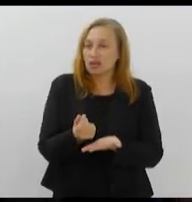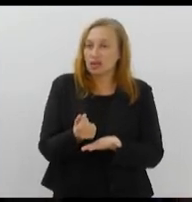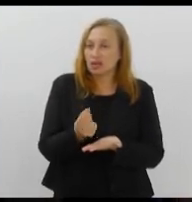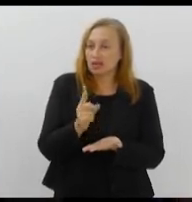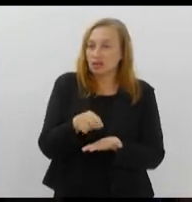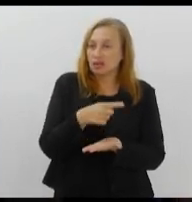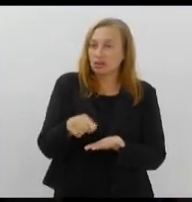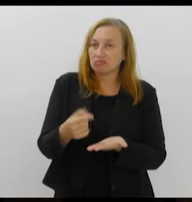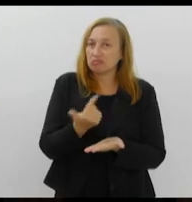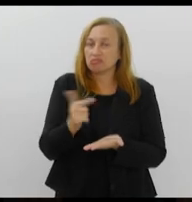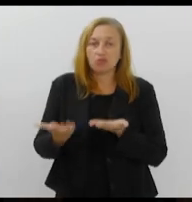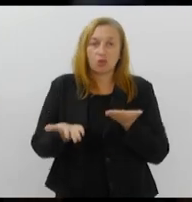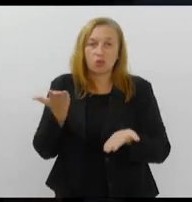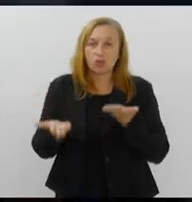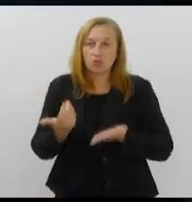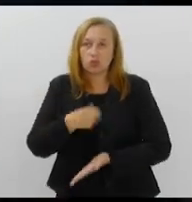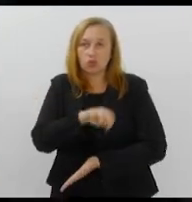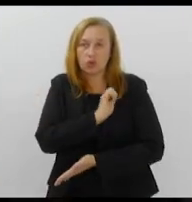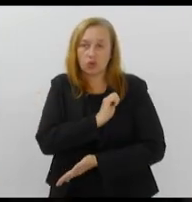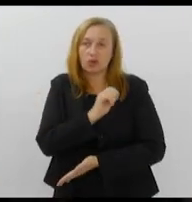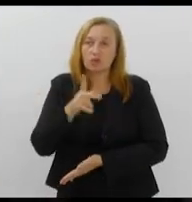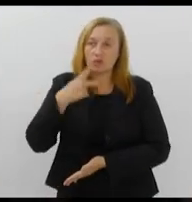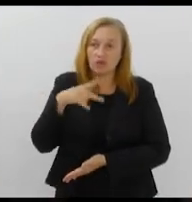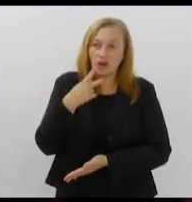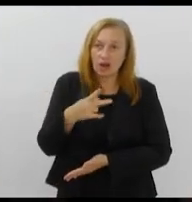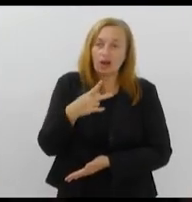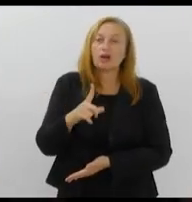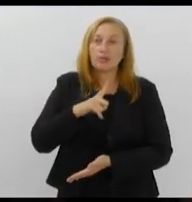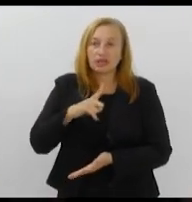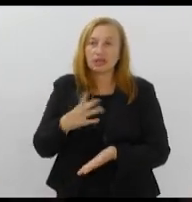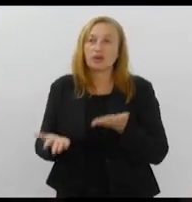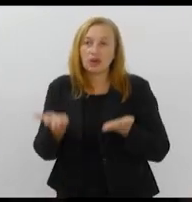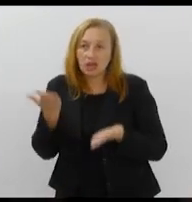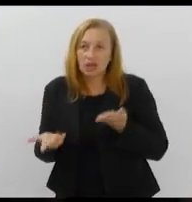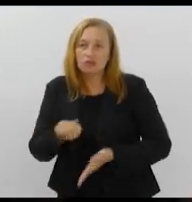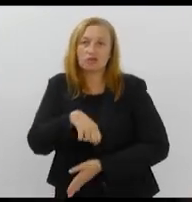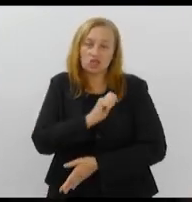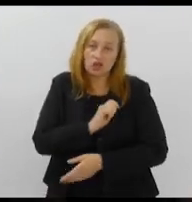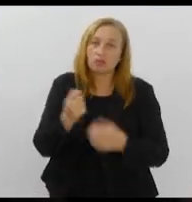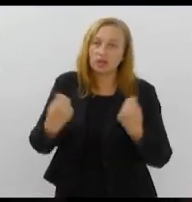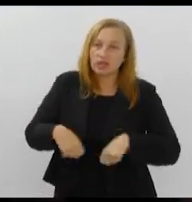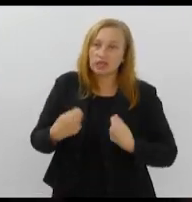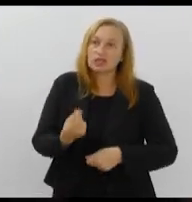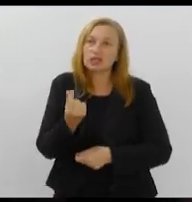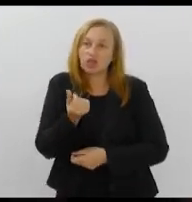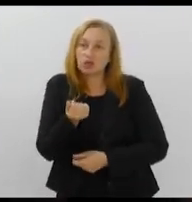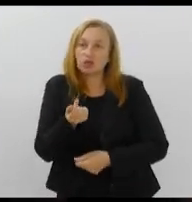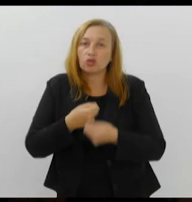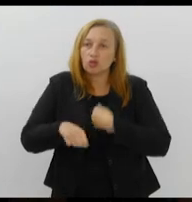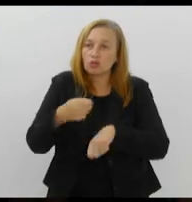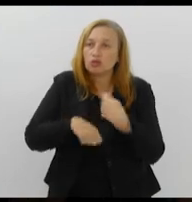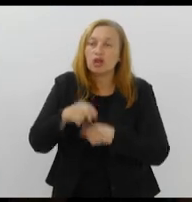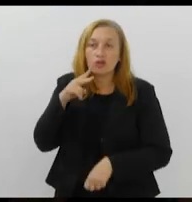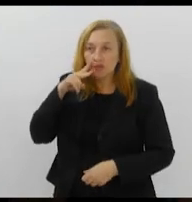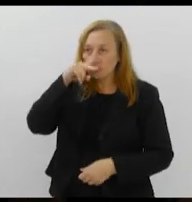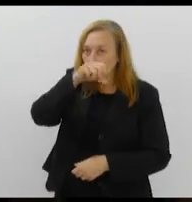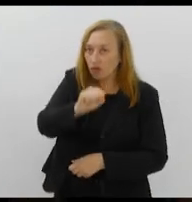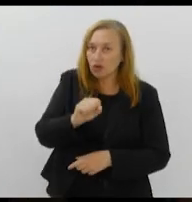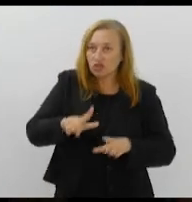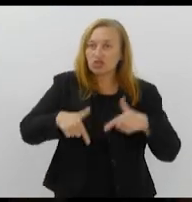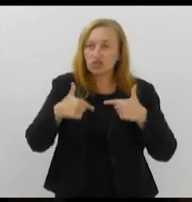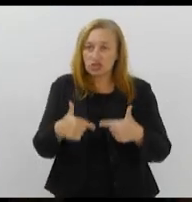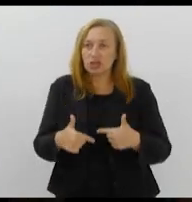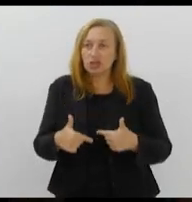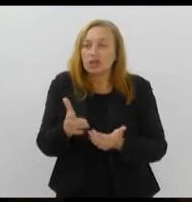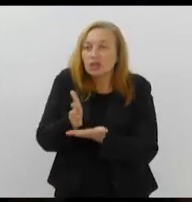não chega. É como falamos na oposição, para ter equilíbrio fiscal, precisa ter uma economia forte e ativa que seja capaz